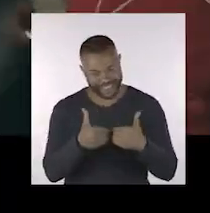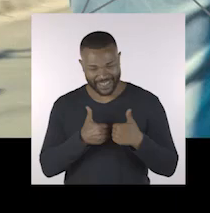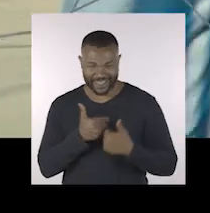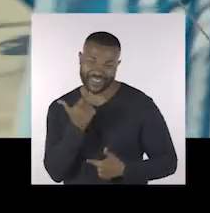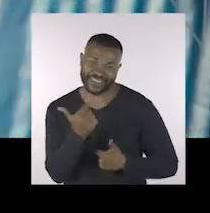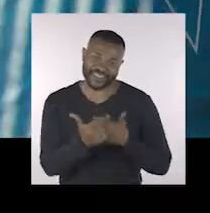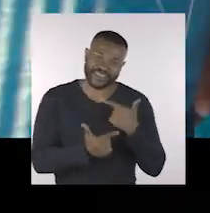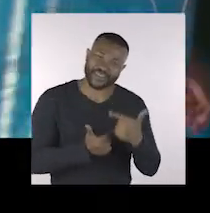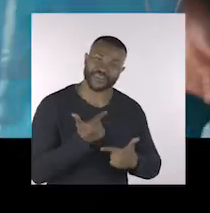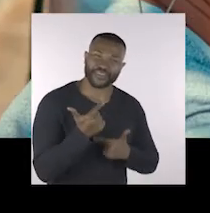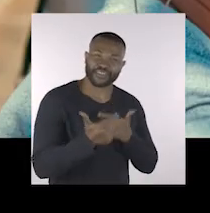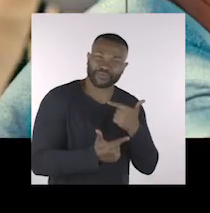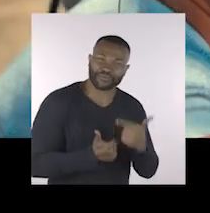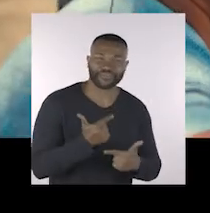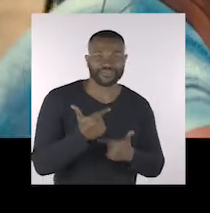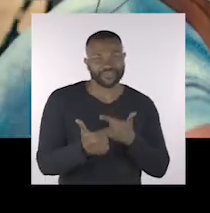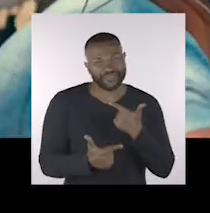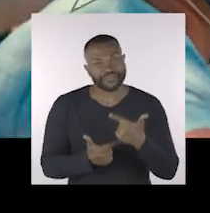aí